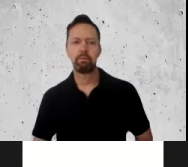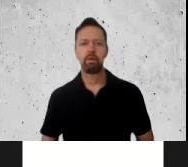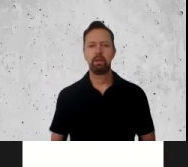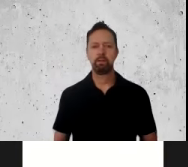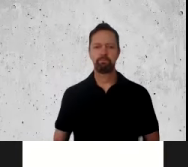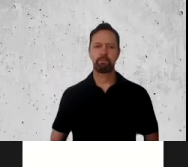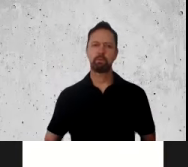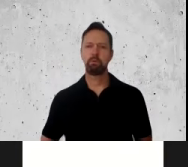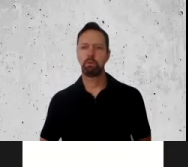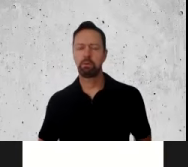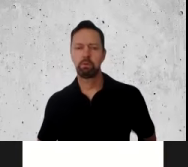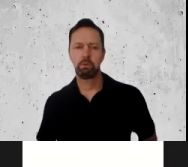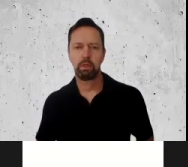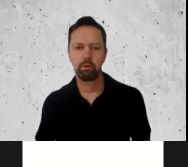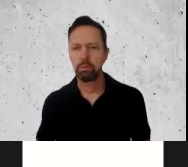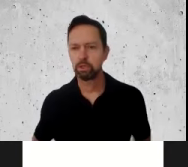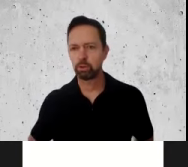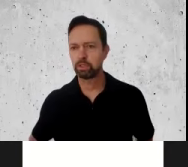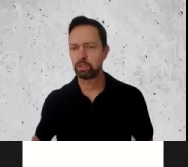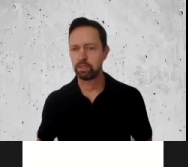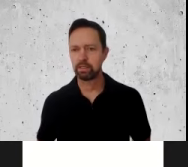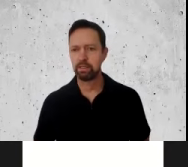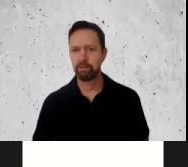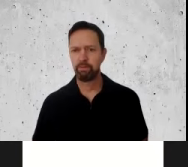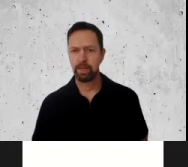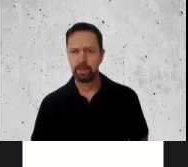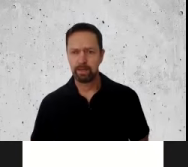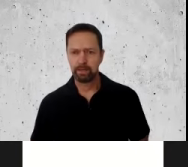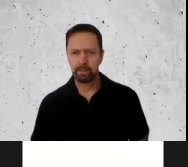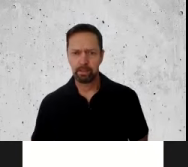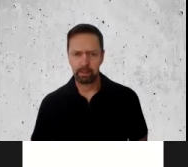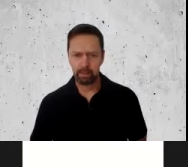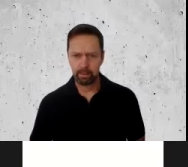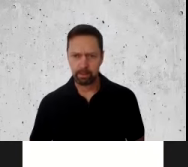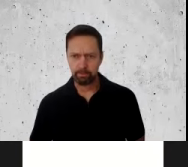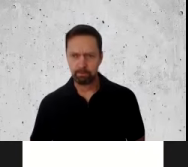Tá bom. Aí. Economia de custos de transação.